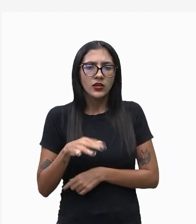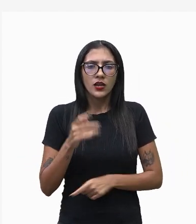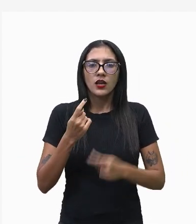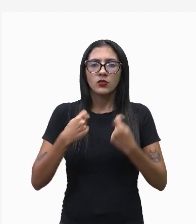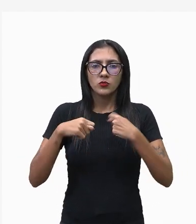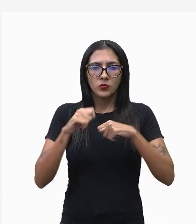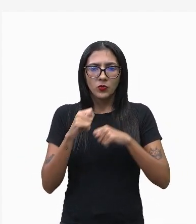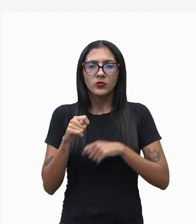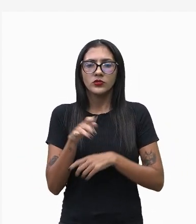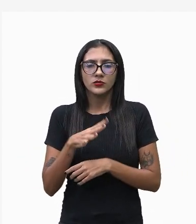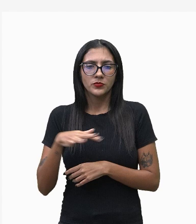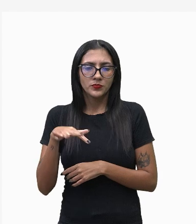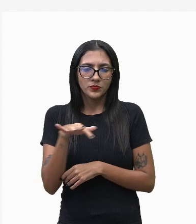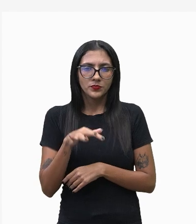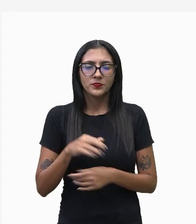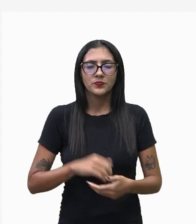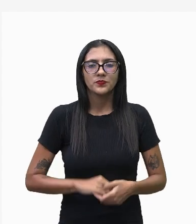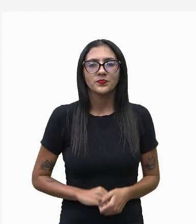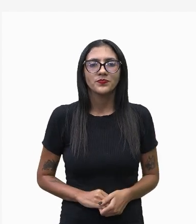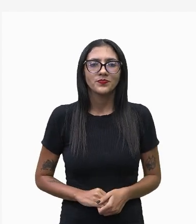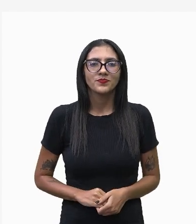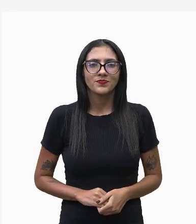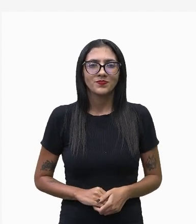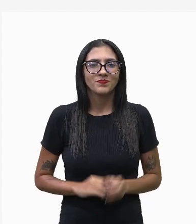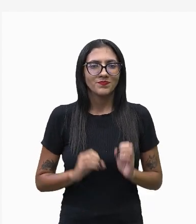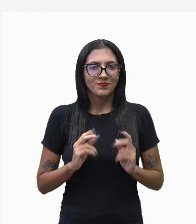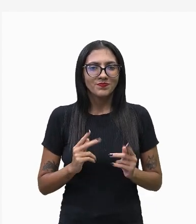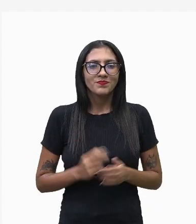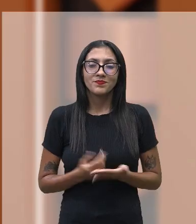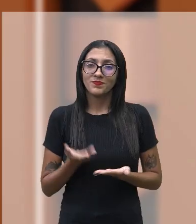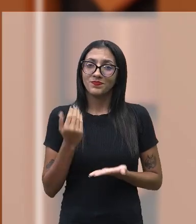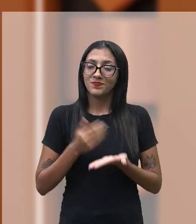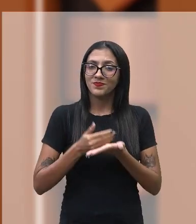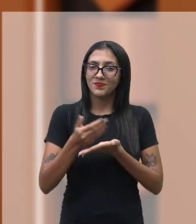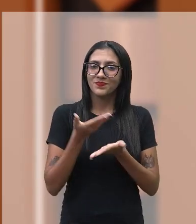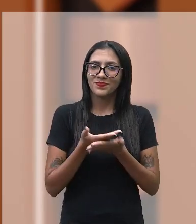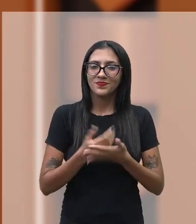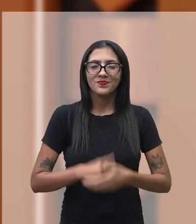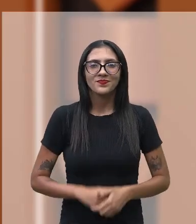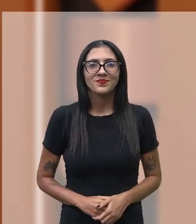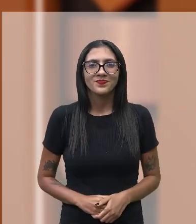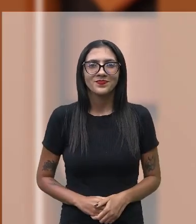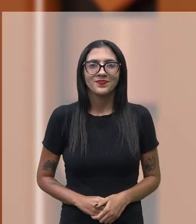zoneamento ecológico econômico, tá ok? Vamos lá para a aula então.